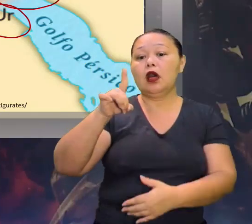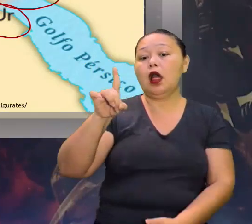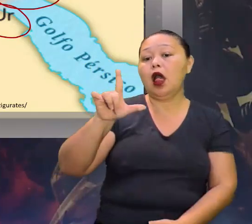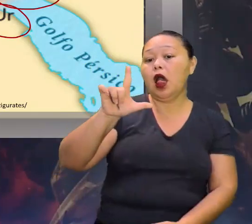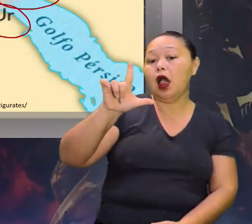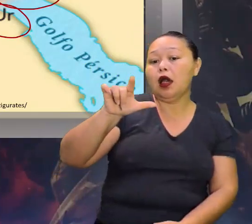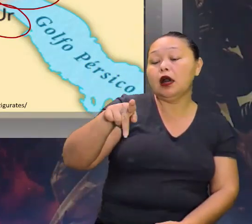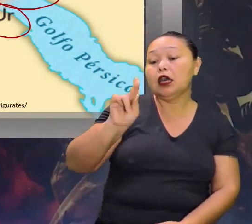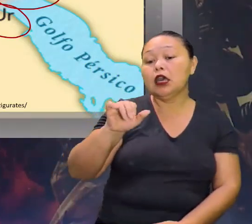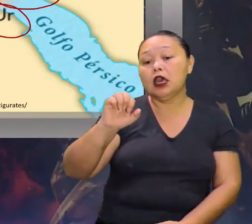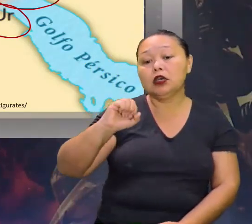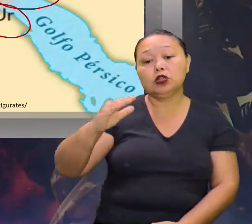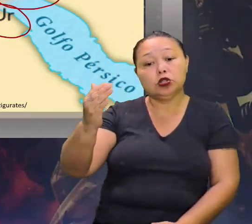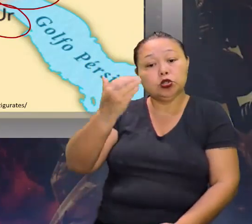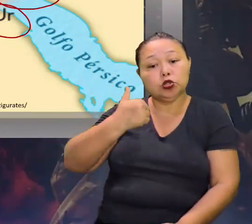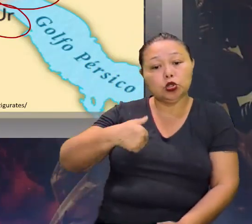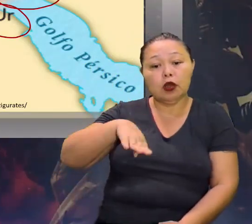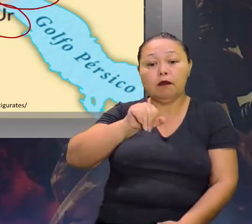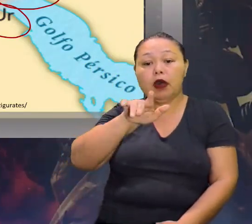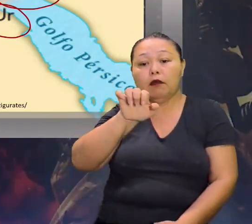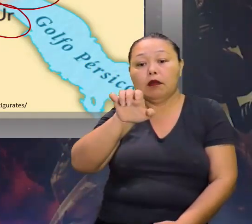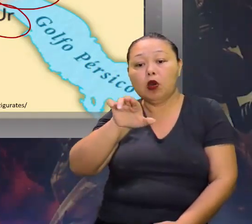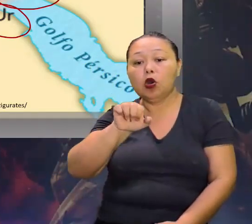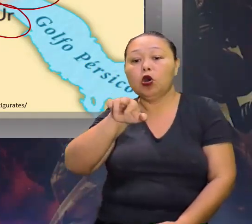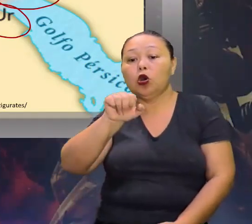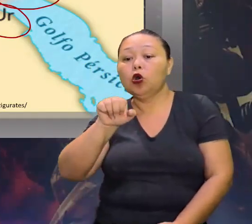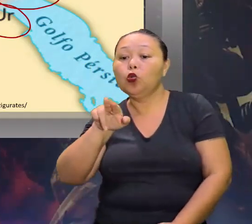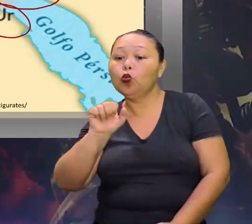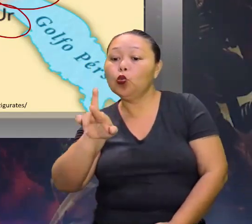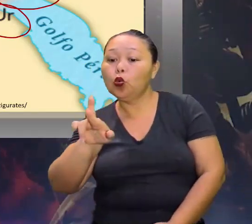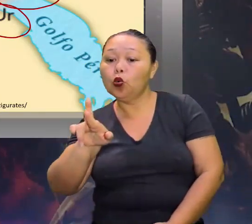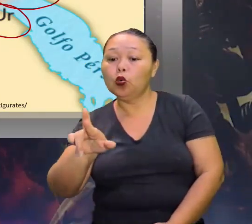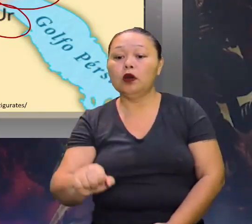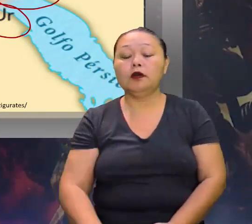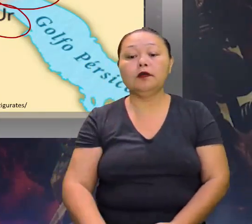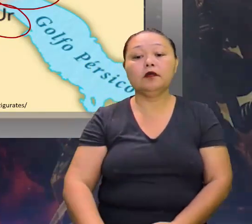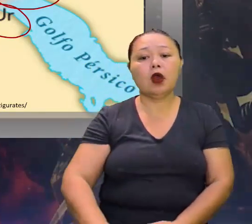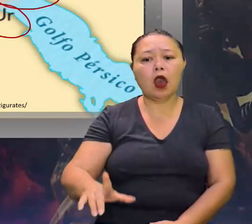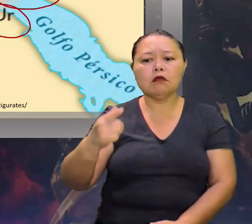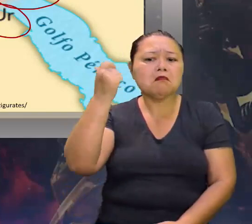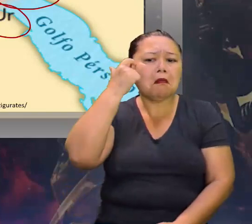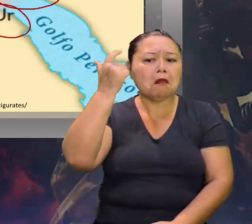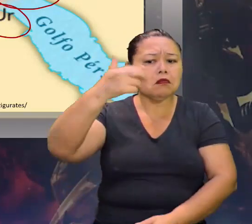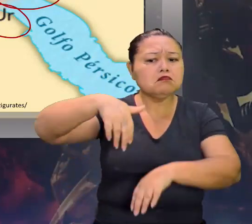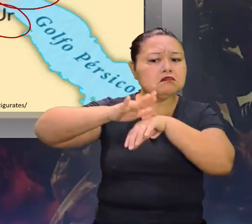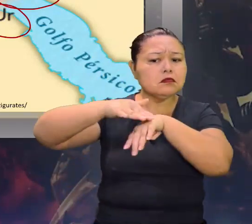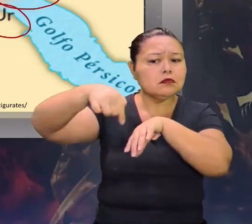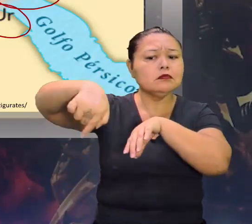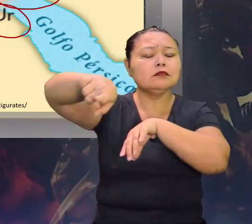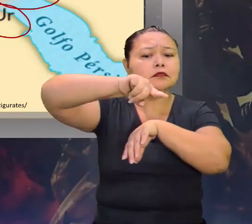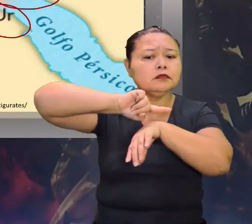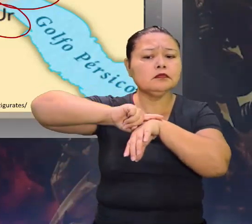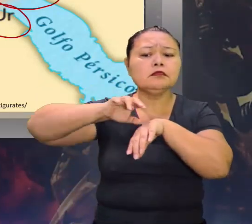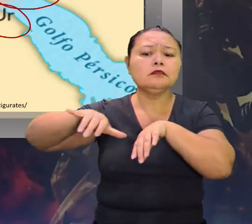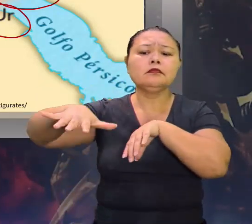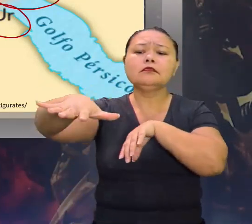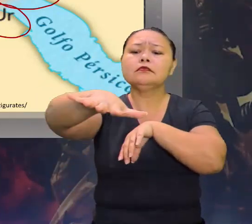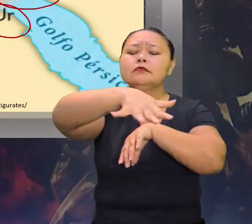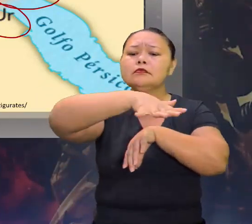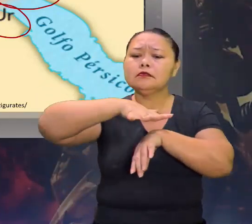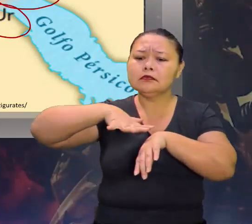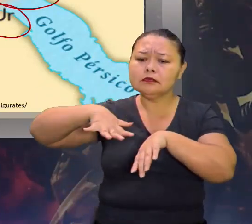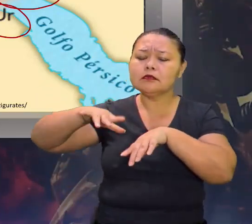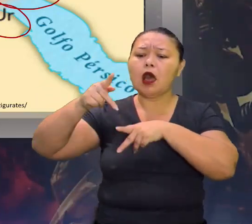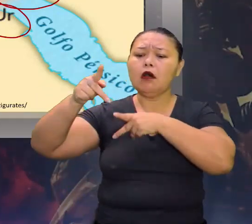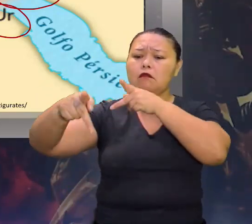Lagash. Do lado direito eu tenho Babilônia, Uruca e Ur. Pense vocês numa região